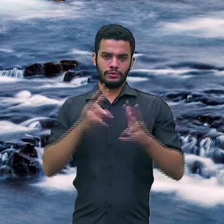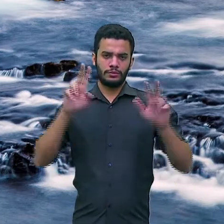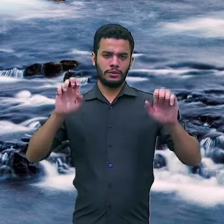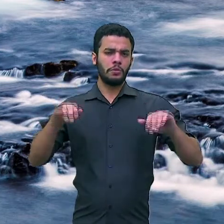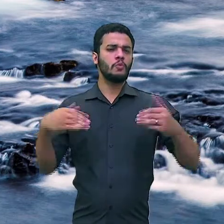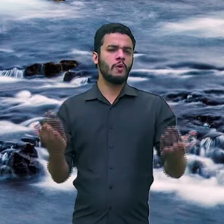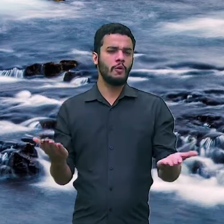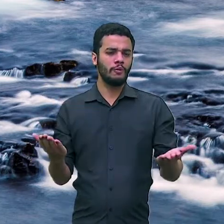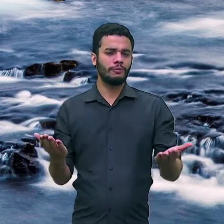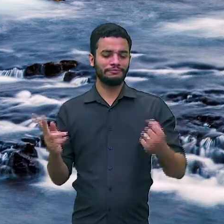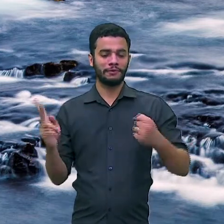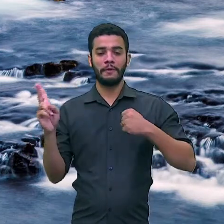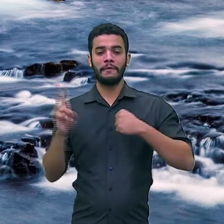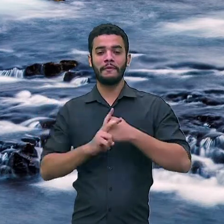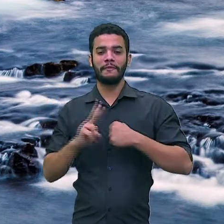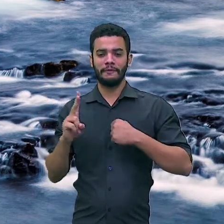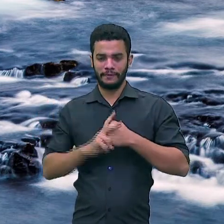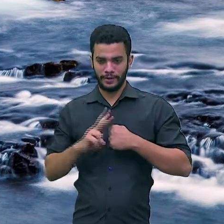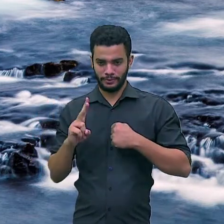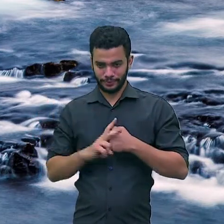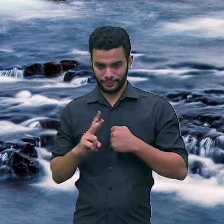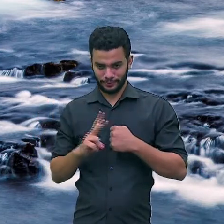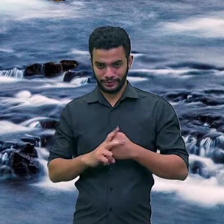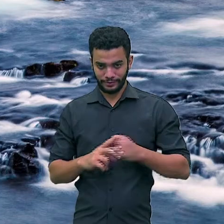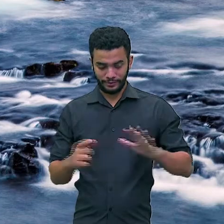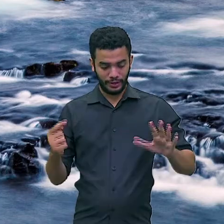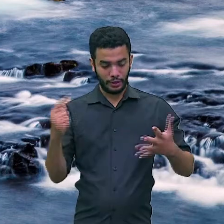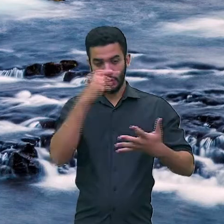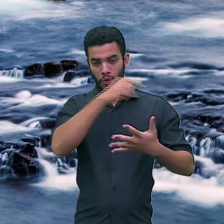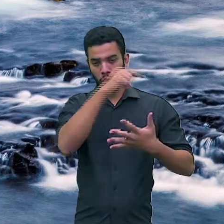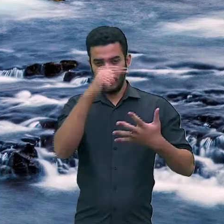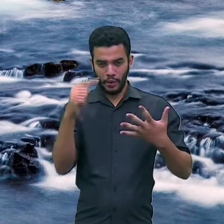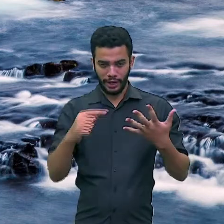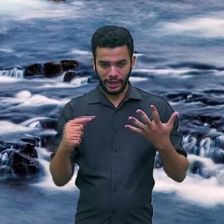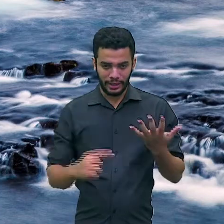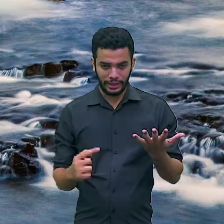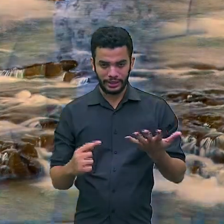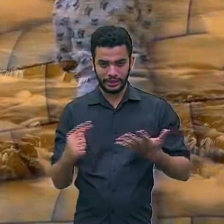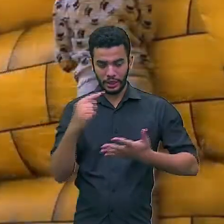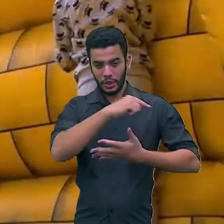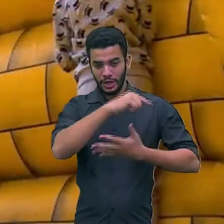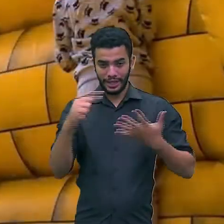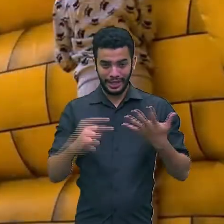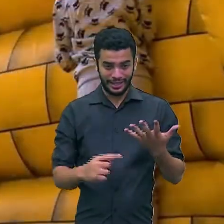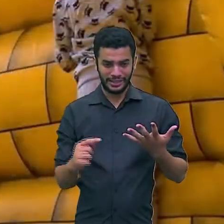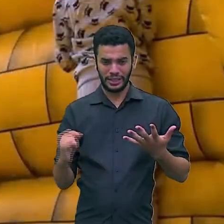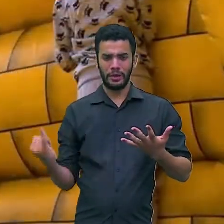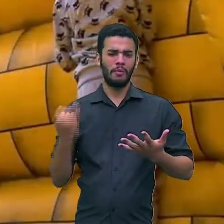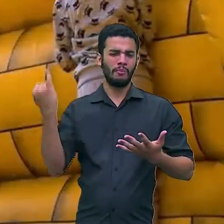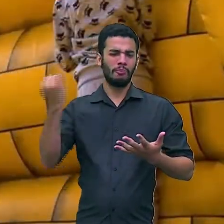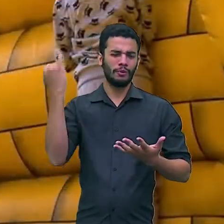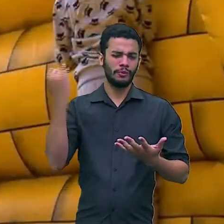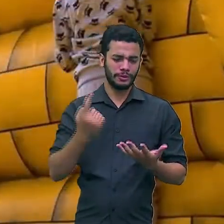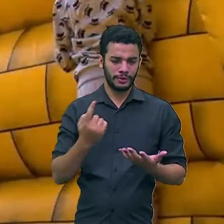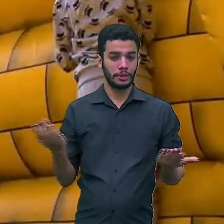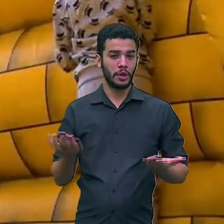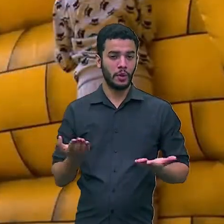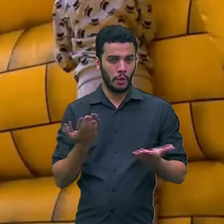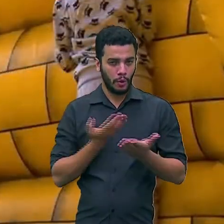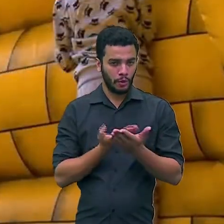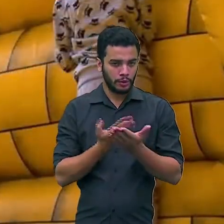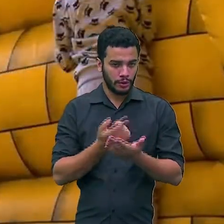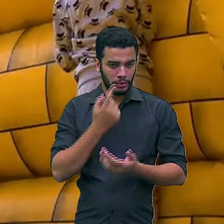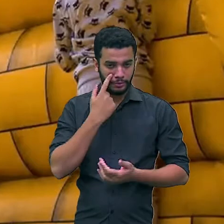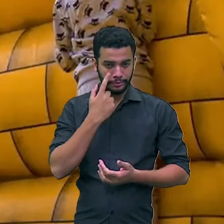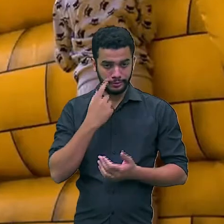portuguesa. É uma classe muito importante. Você sabe por quê? Vem comigo que você vai ficar sabendo. Porque